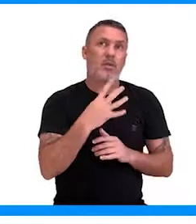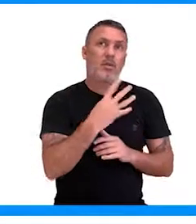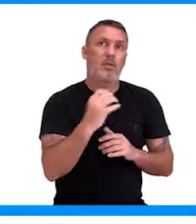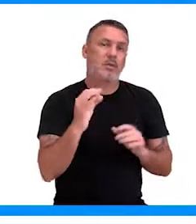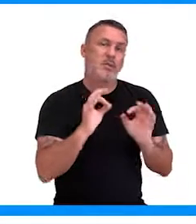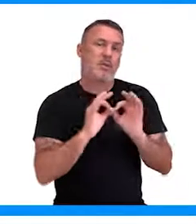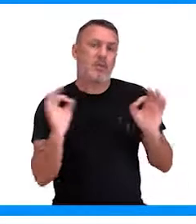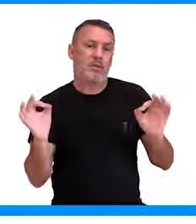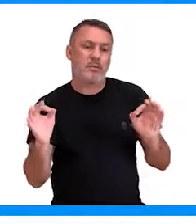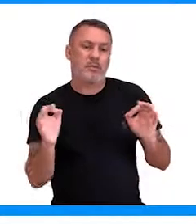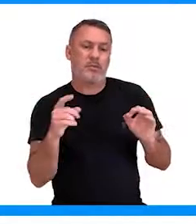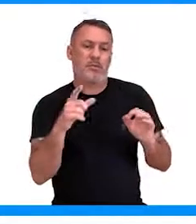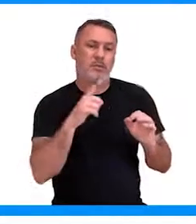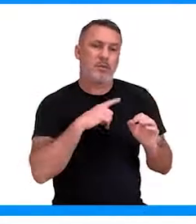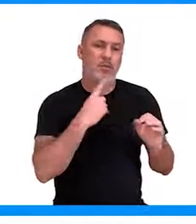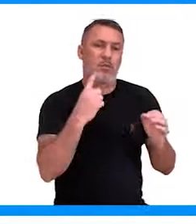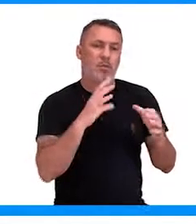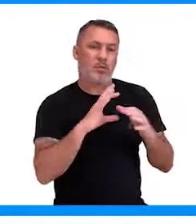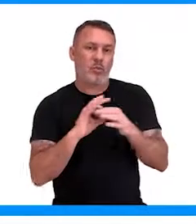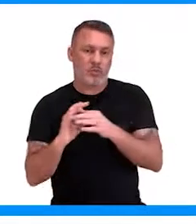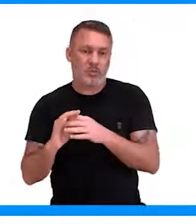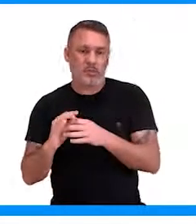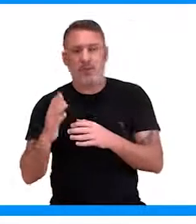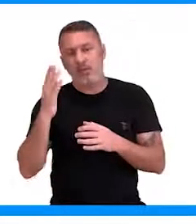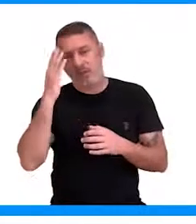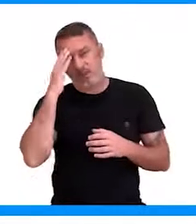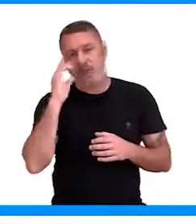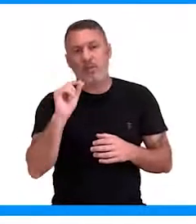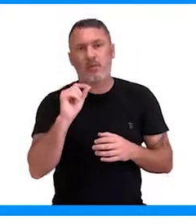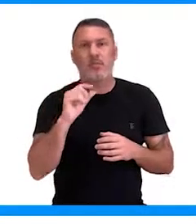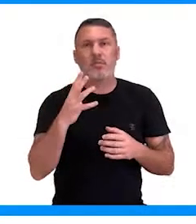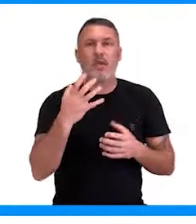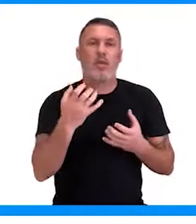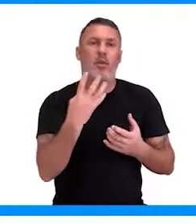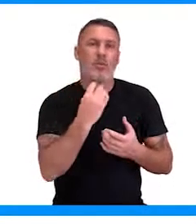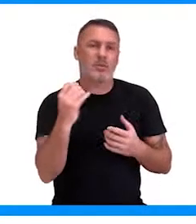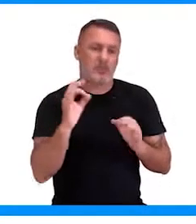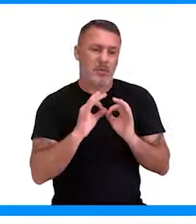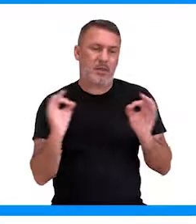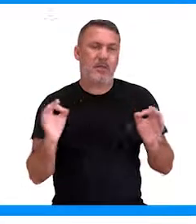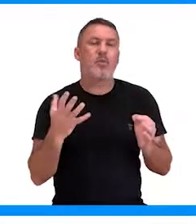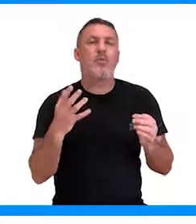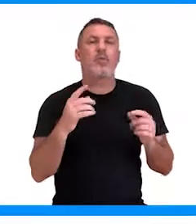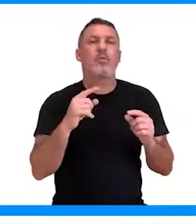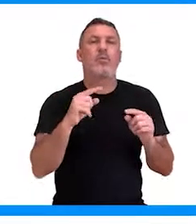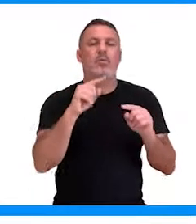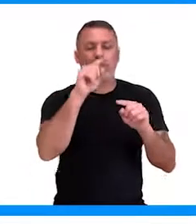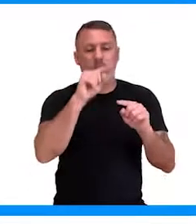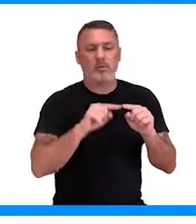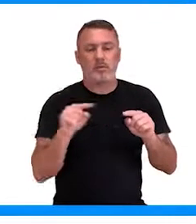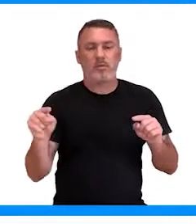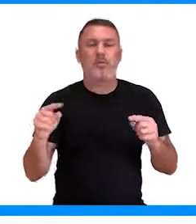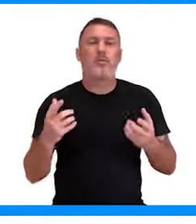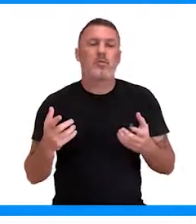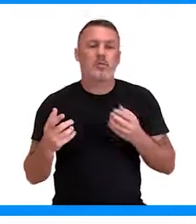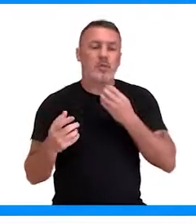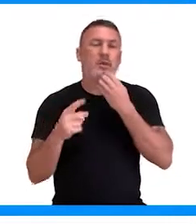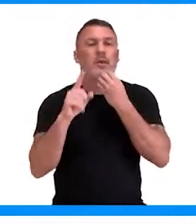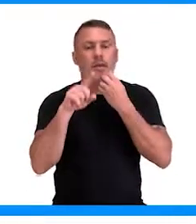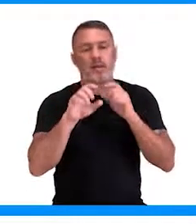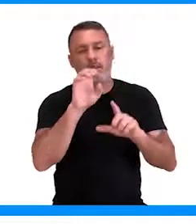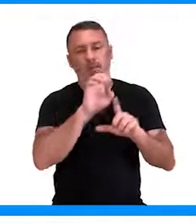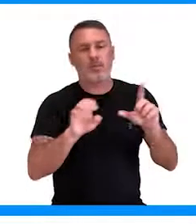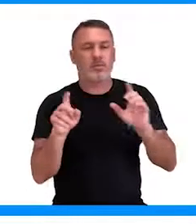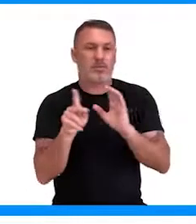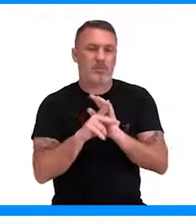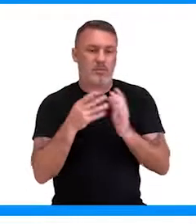Então, 400 metros, ali você tem um contexto, eu quero que chegue a 400 metros. Qual ângulo eu tenho que posicionar? Você vai